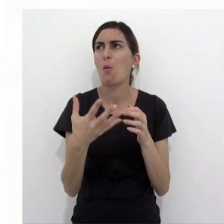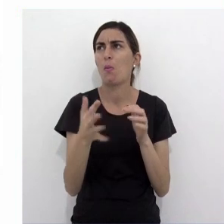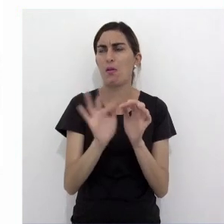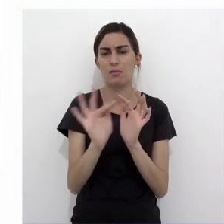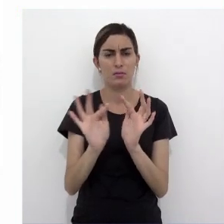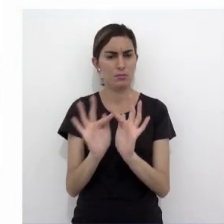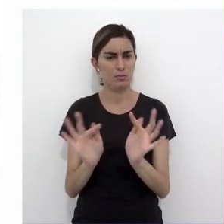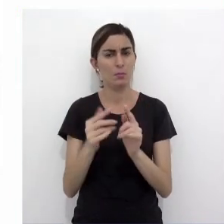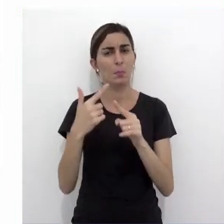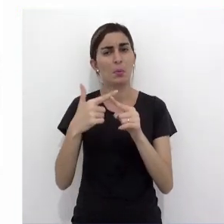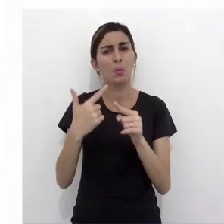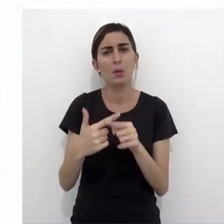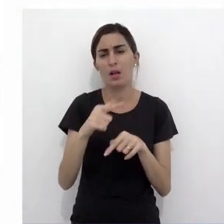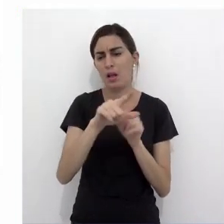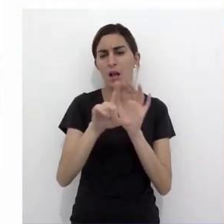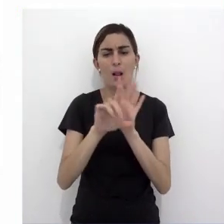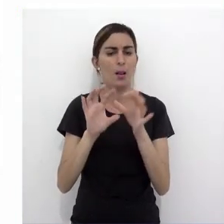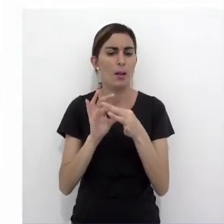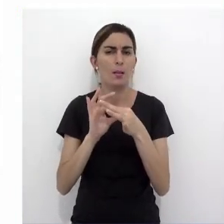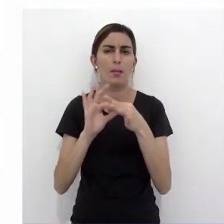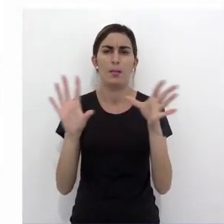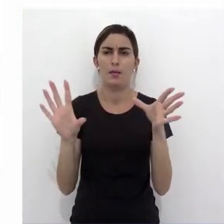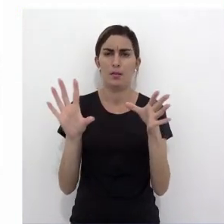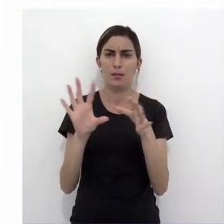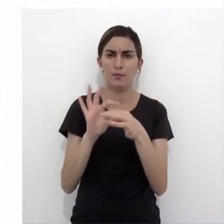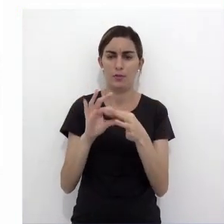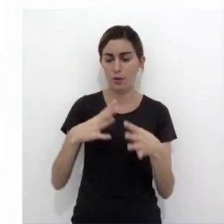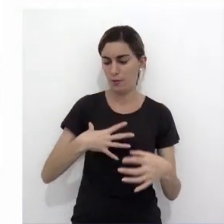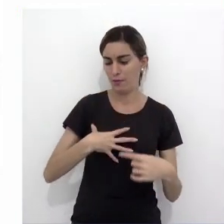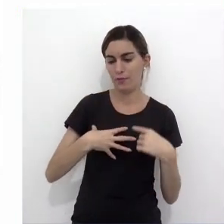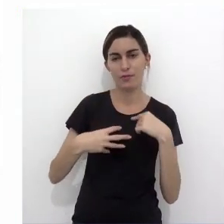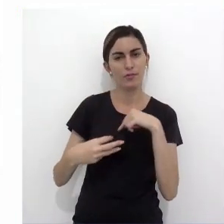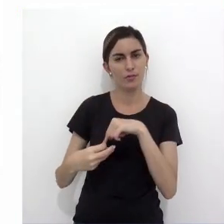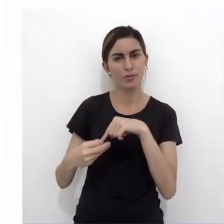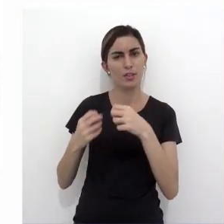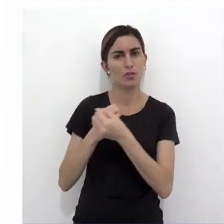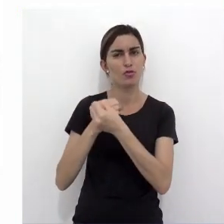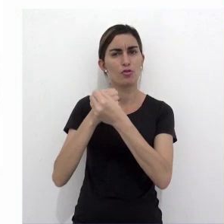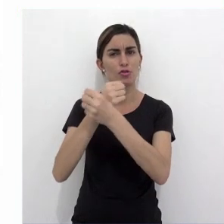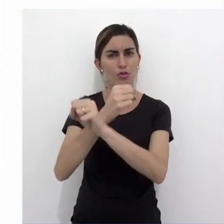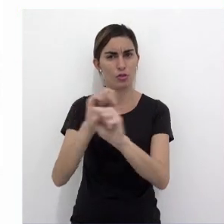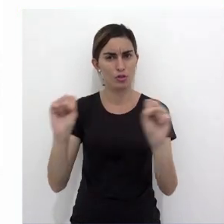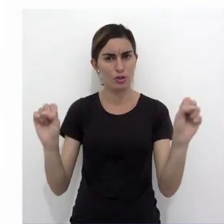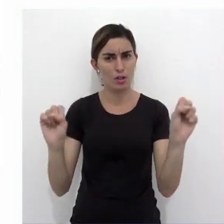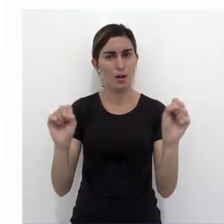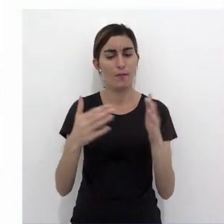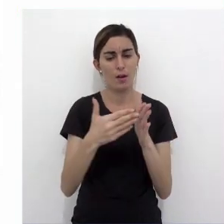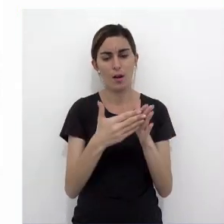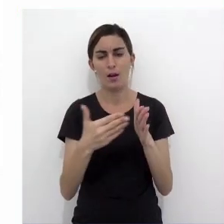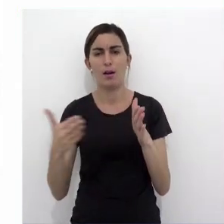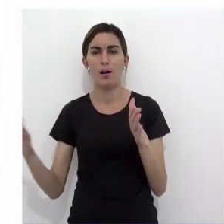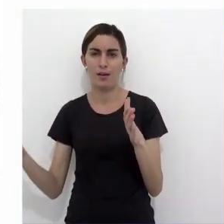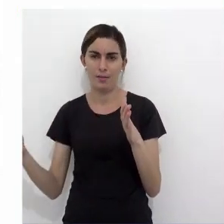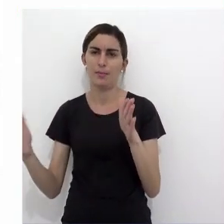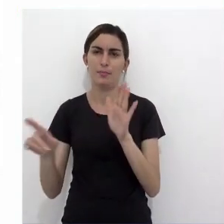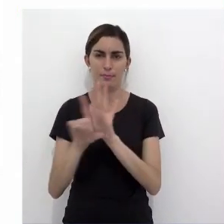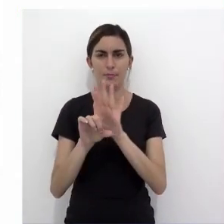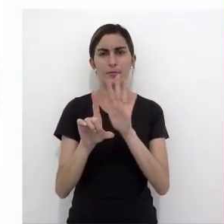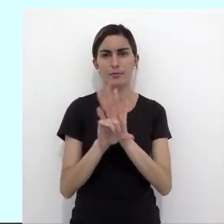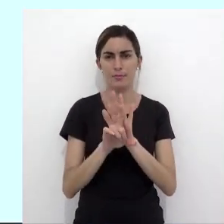lei, ela dava liberdade para os filhos de escravos nascidos a partir dessa